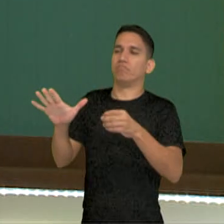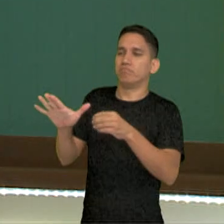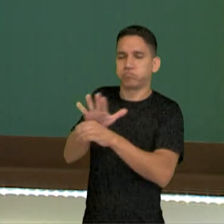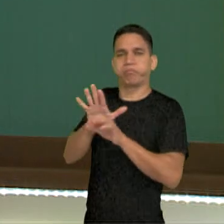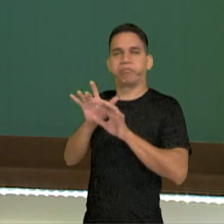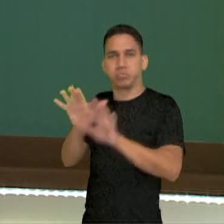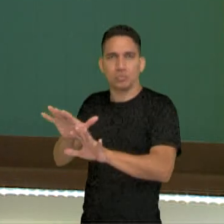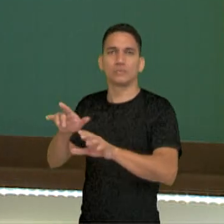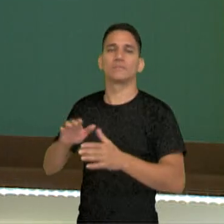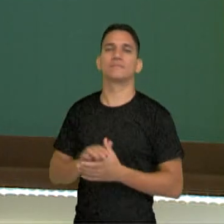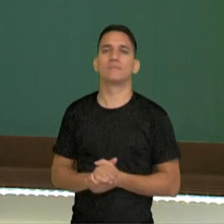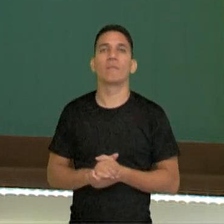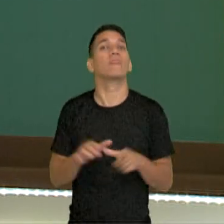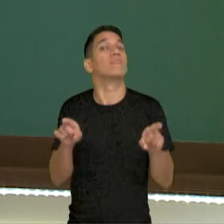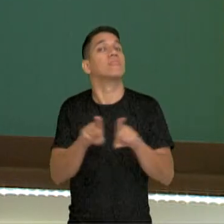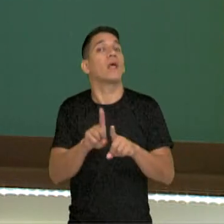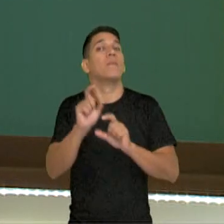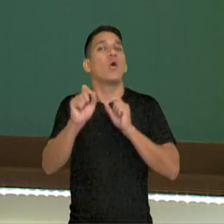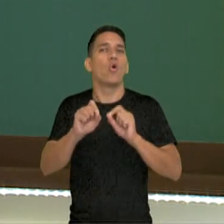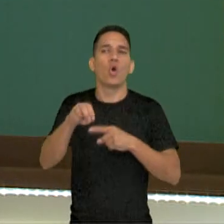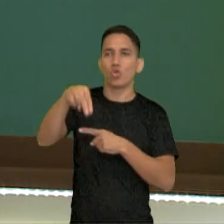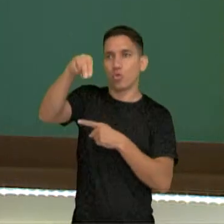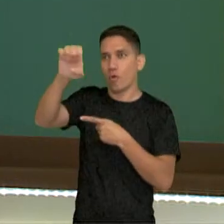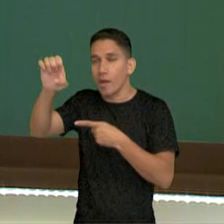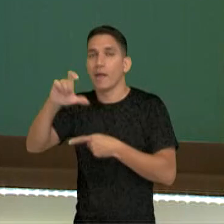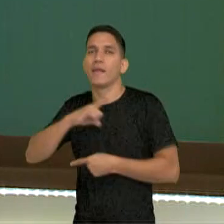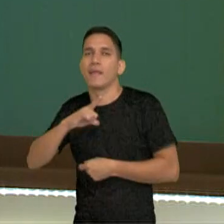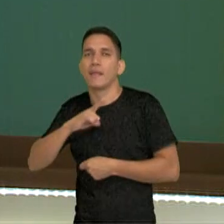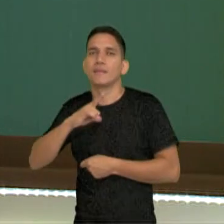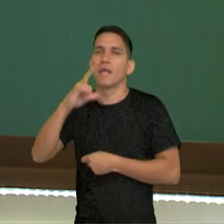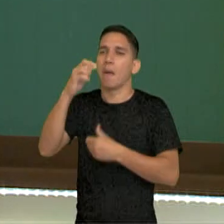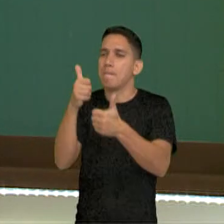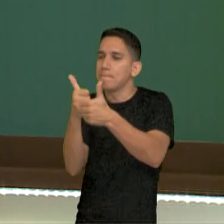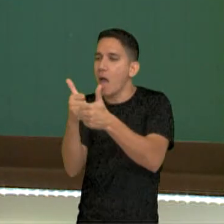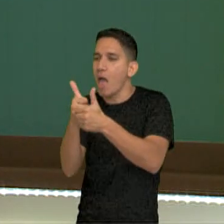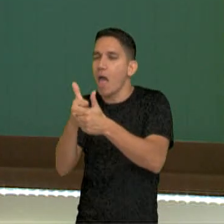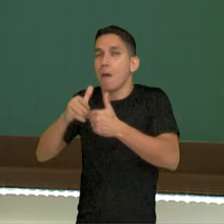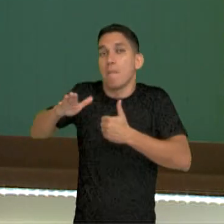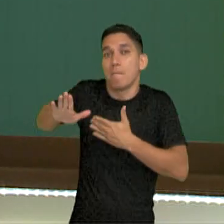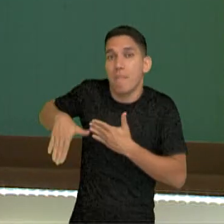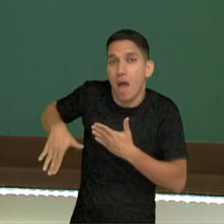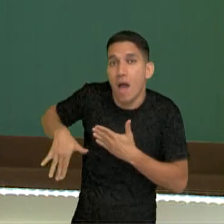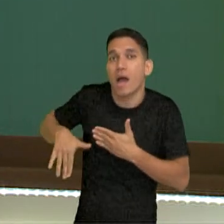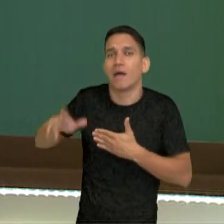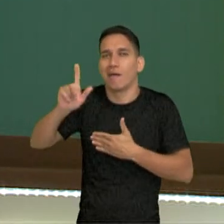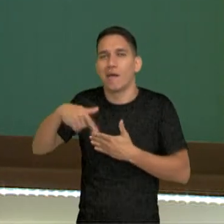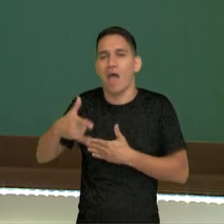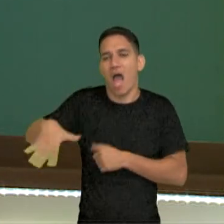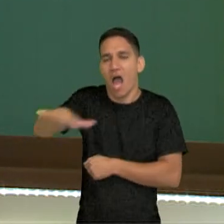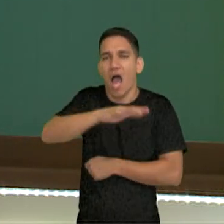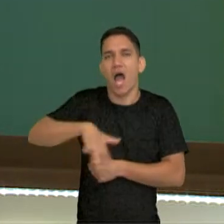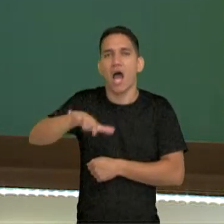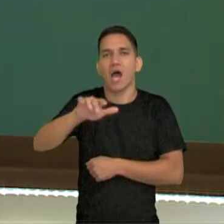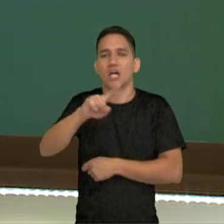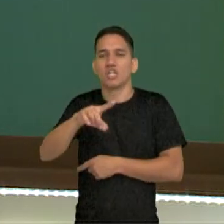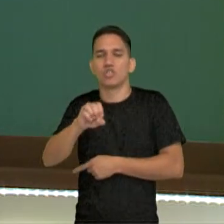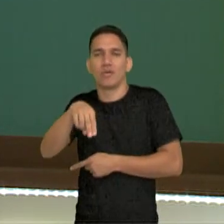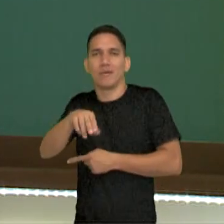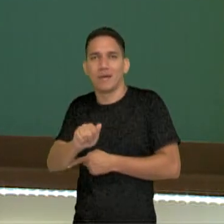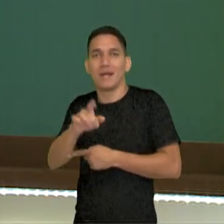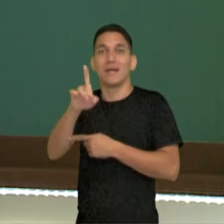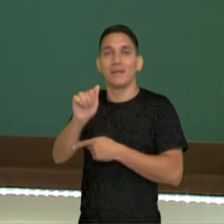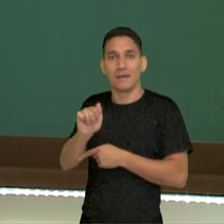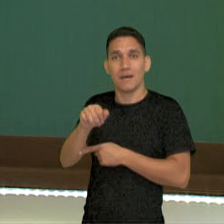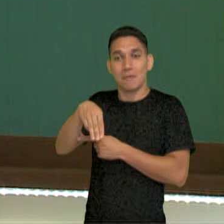população, né? Assim como o nordeste, a porção litorânea da área chamada de zona da mata, né? Que é a porção mais no litoral